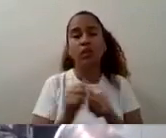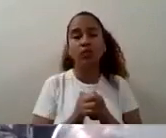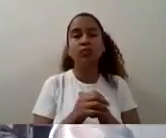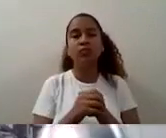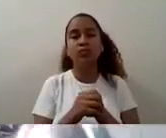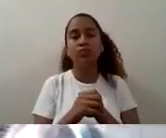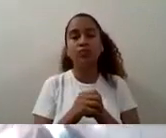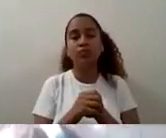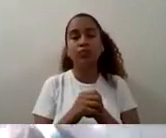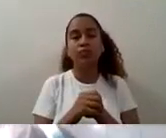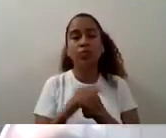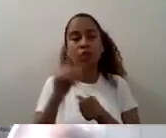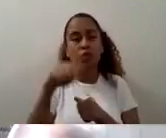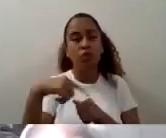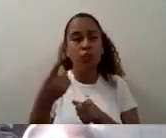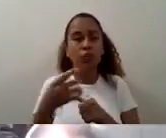Flávio.